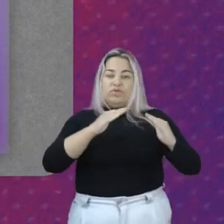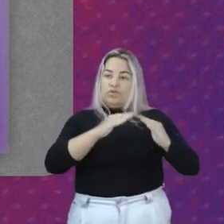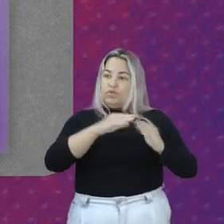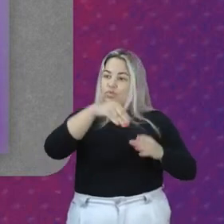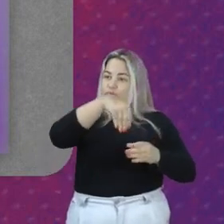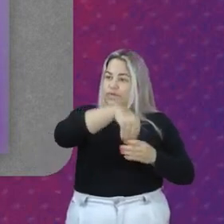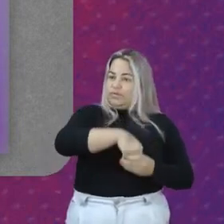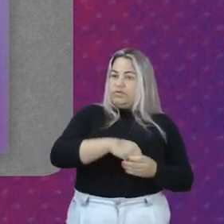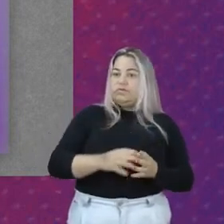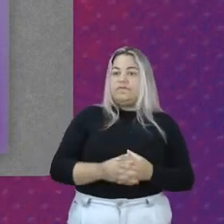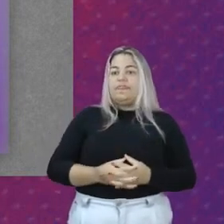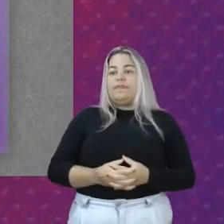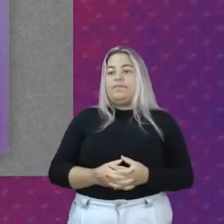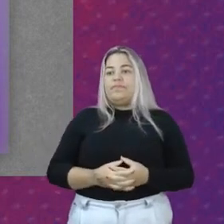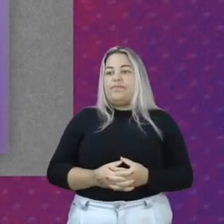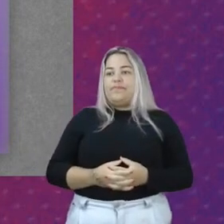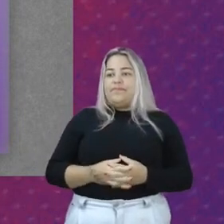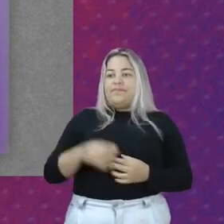domésticos.